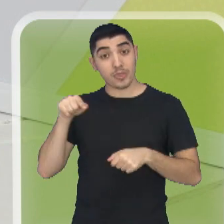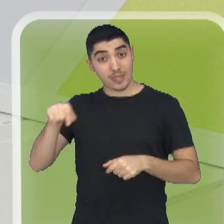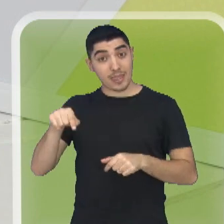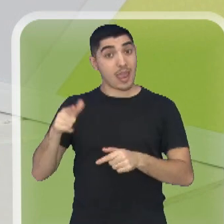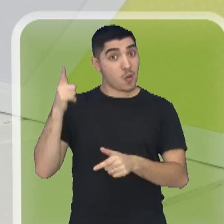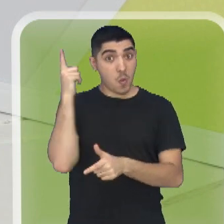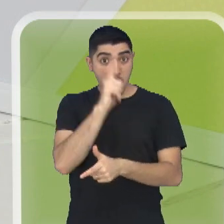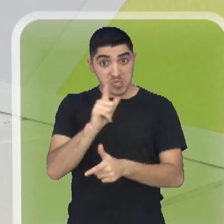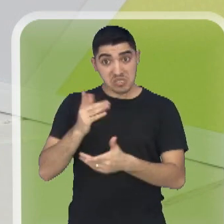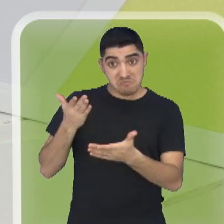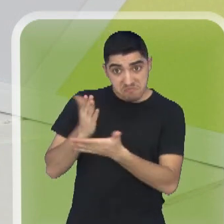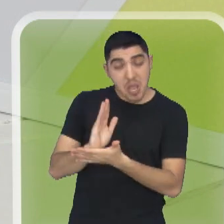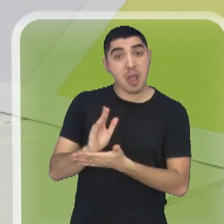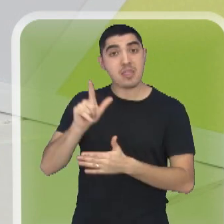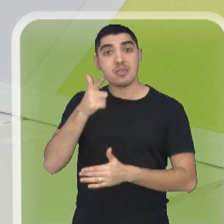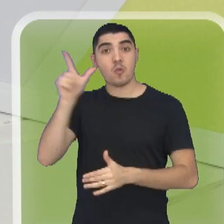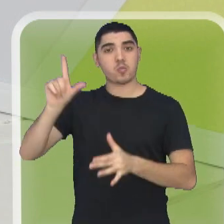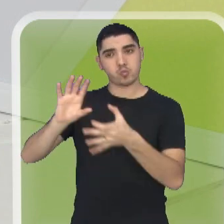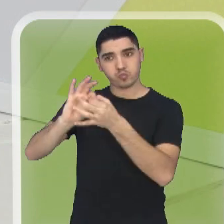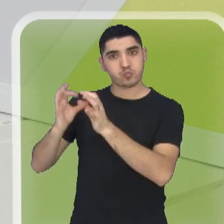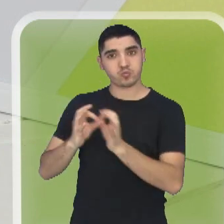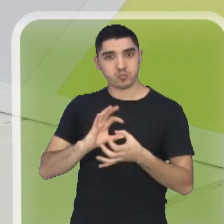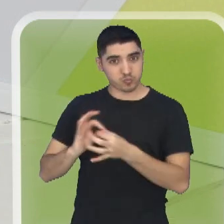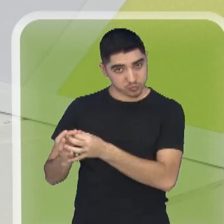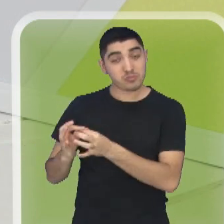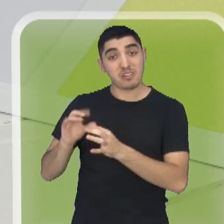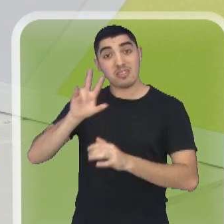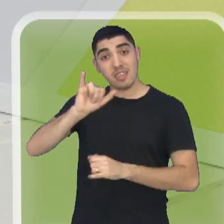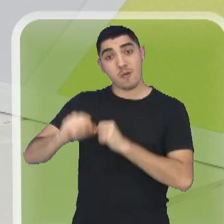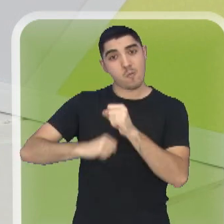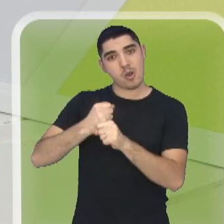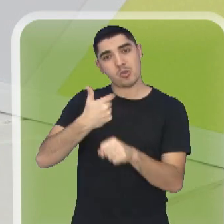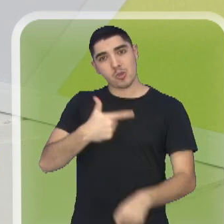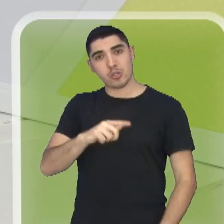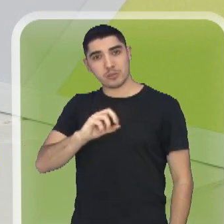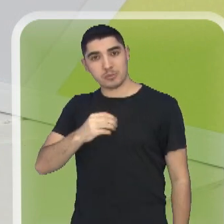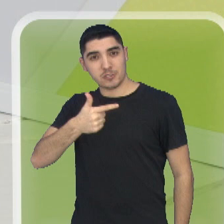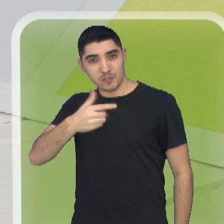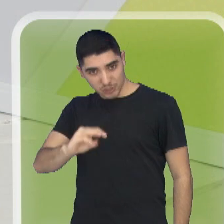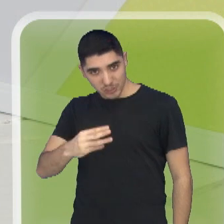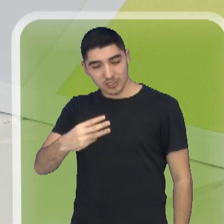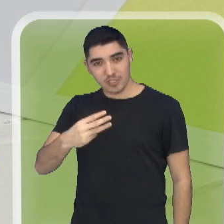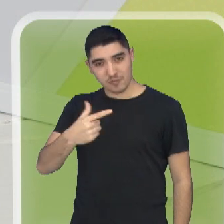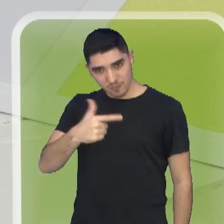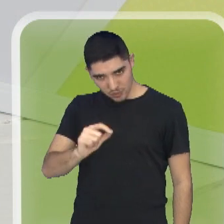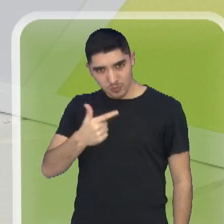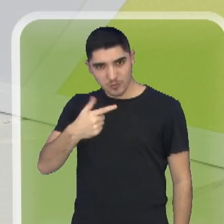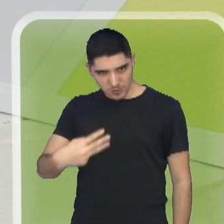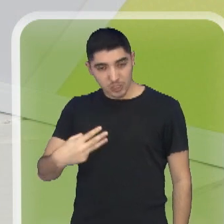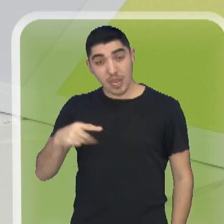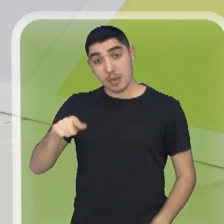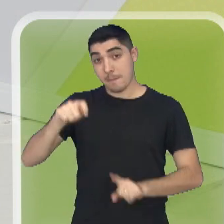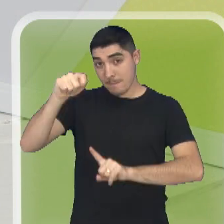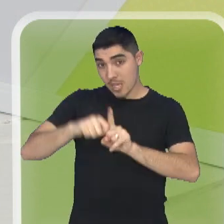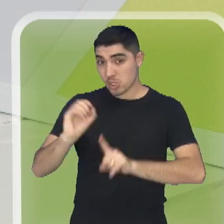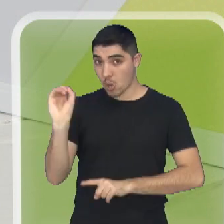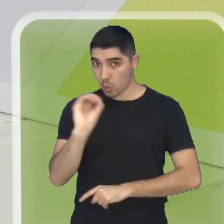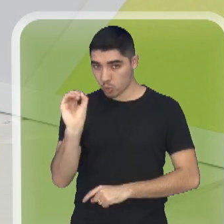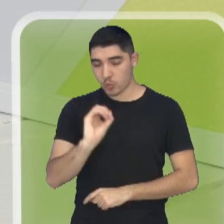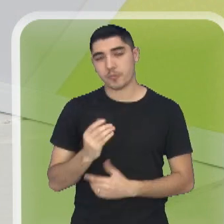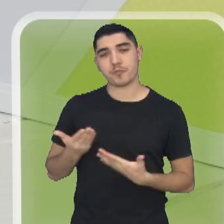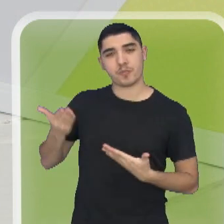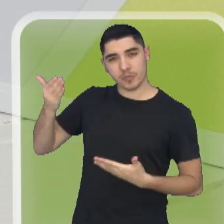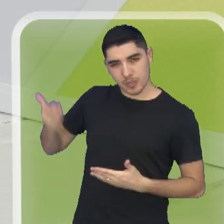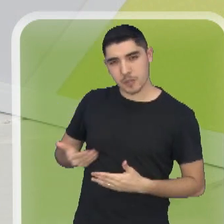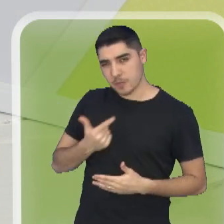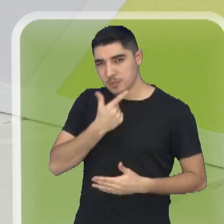Jogos Pan-Americanos, aí sim, de Santiago também, em 2023, este ano, que acontecerão em outubro. O Juninho, ele